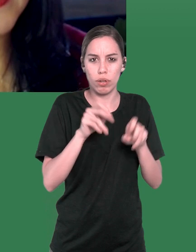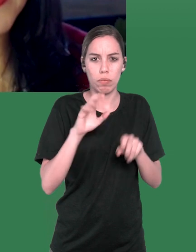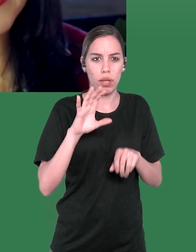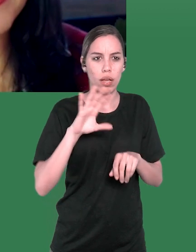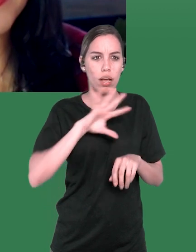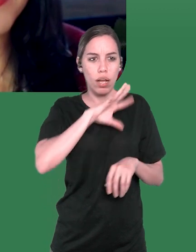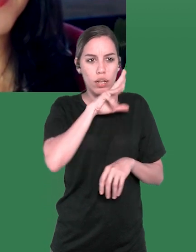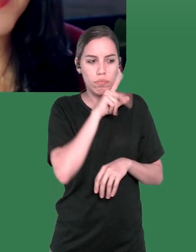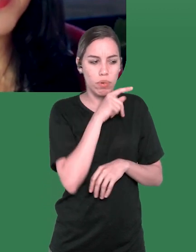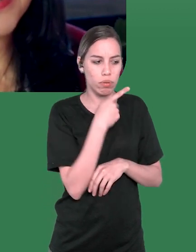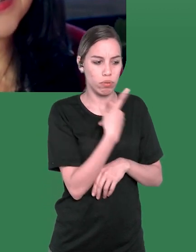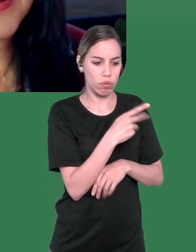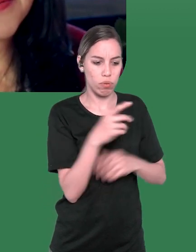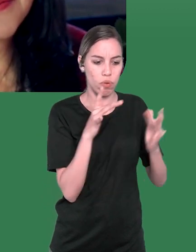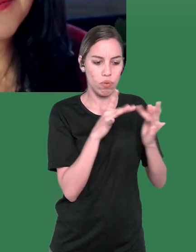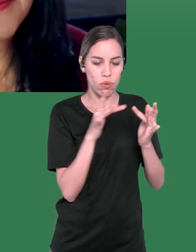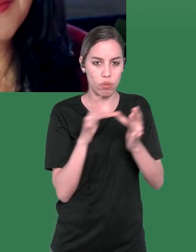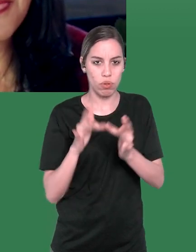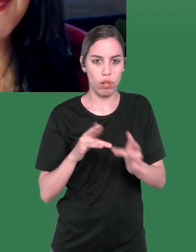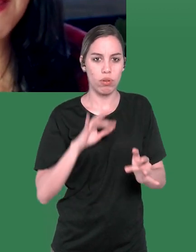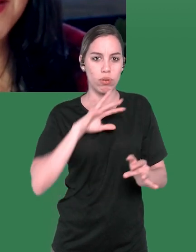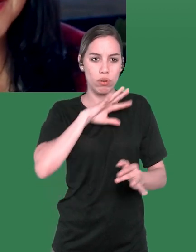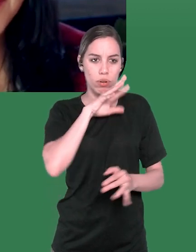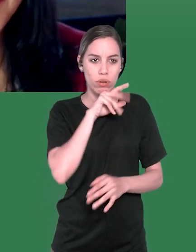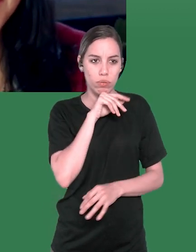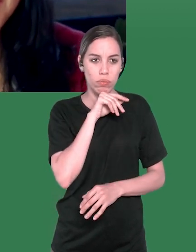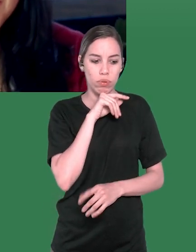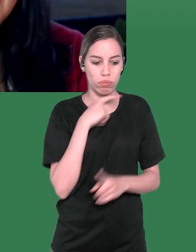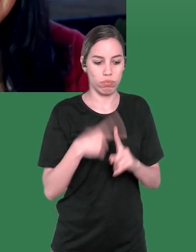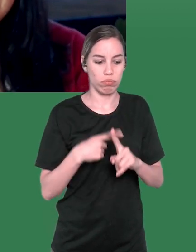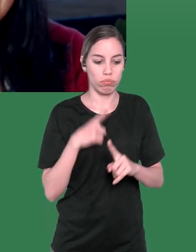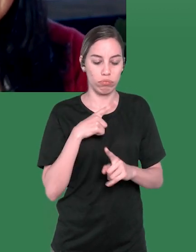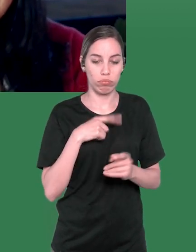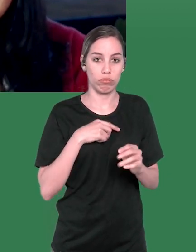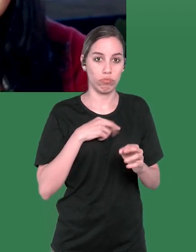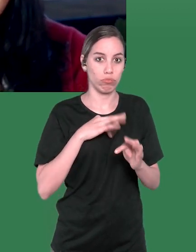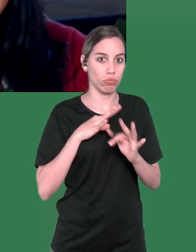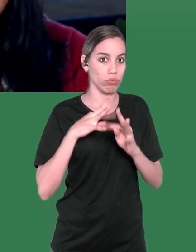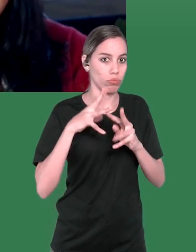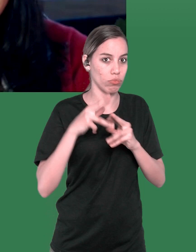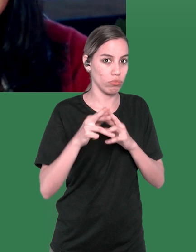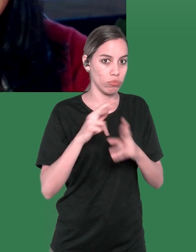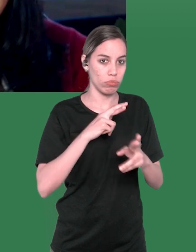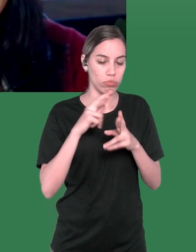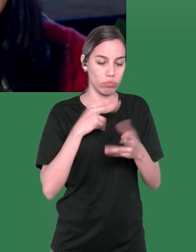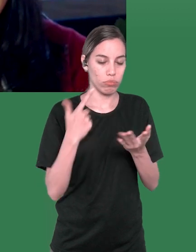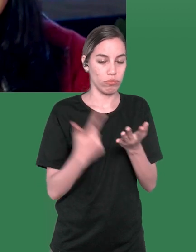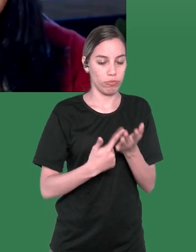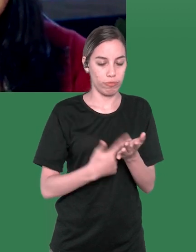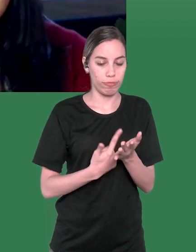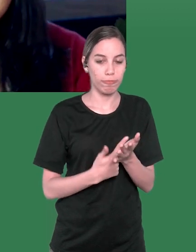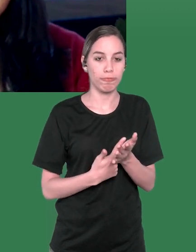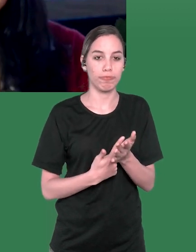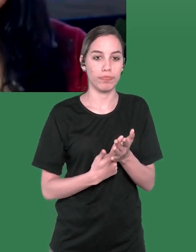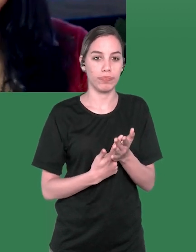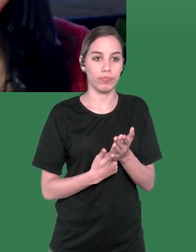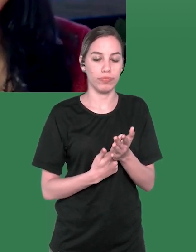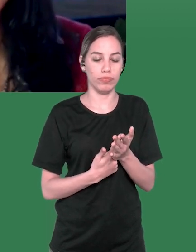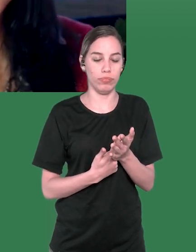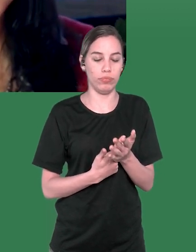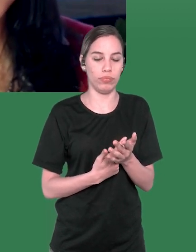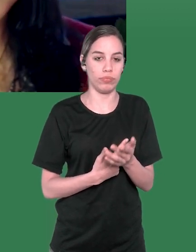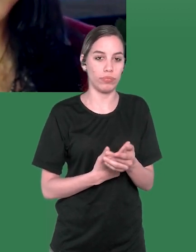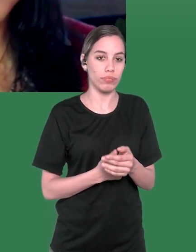primeiros contatos com os animais, que eu acho que tem tudo a ver também, né? Pelo seu interesse em escrever sobre